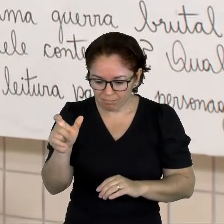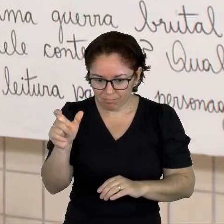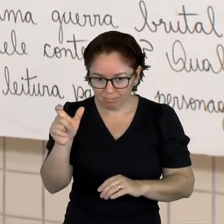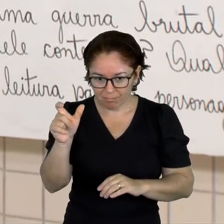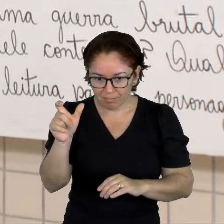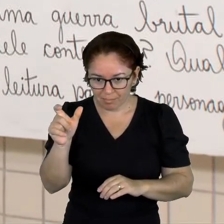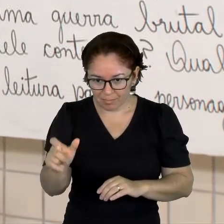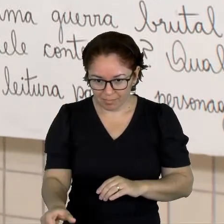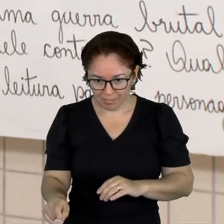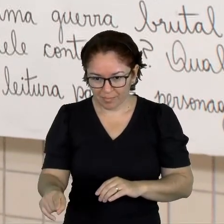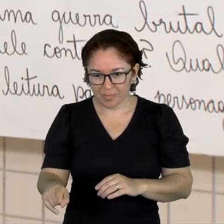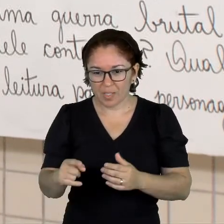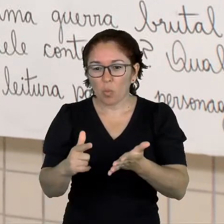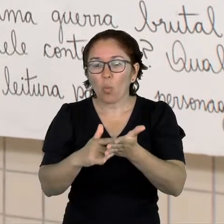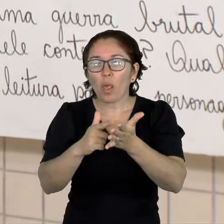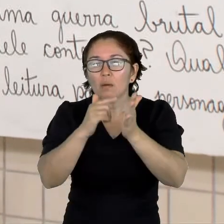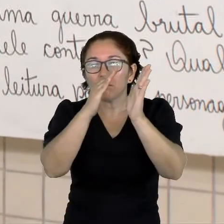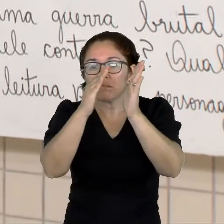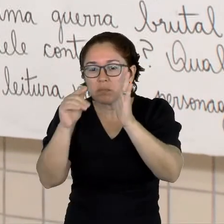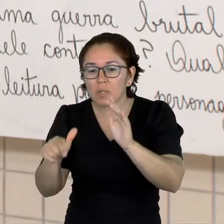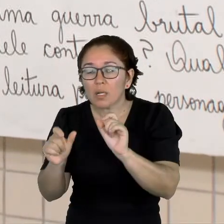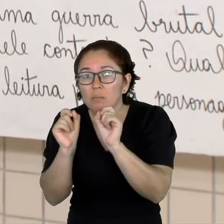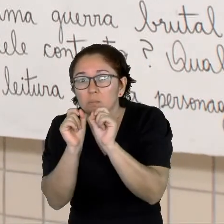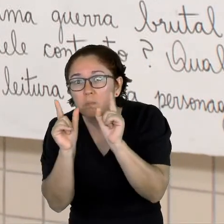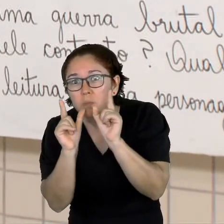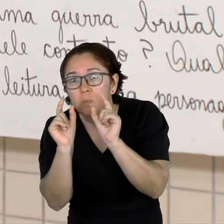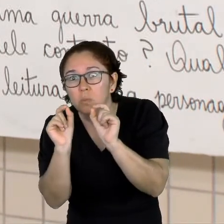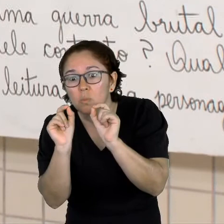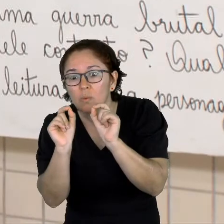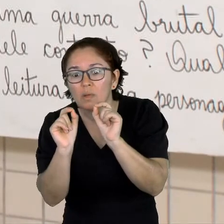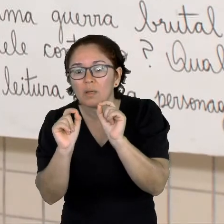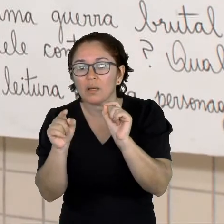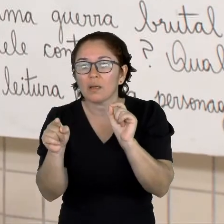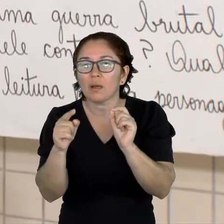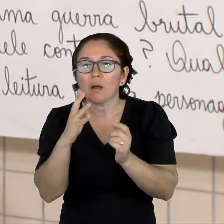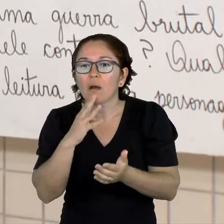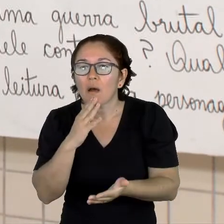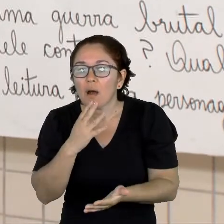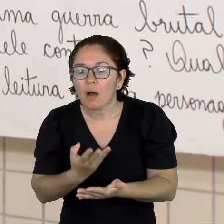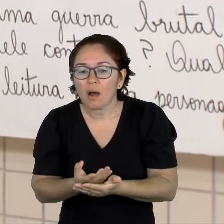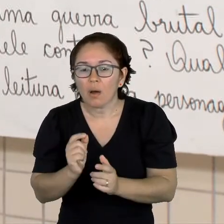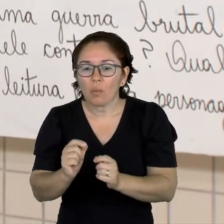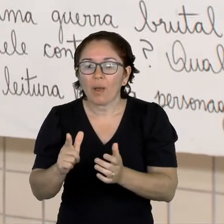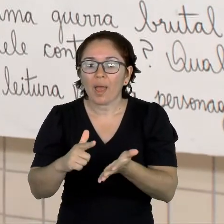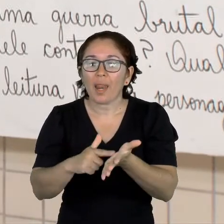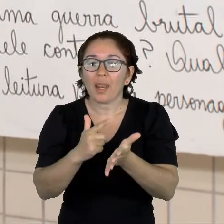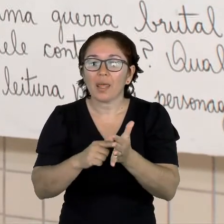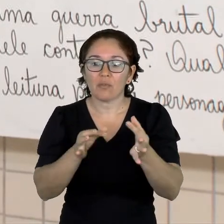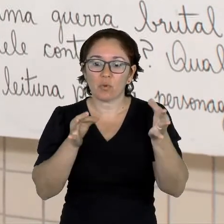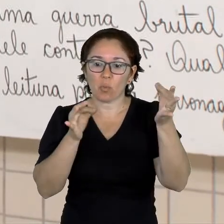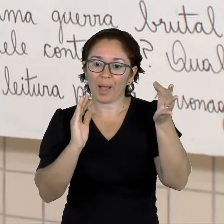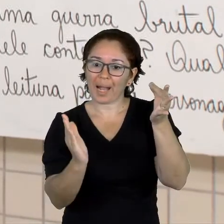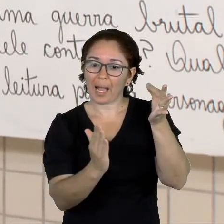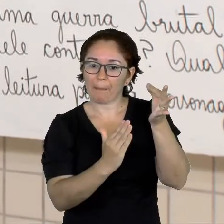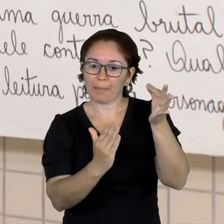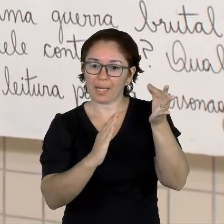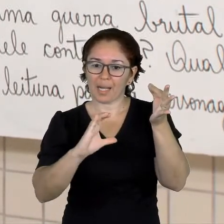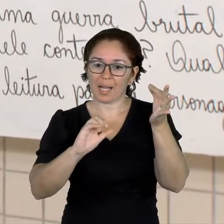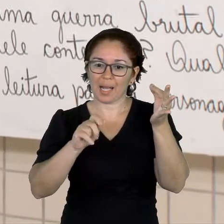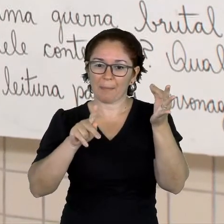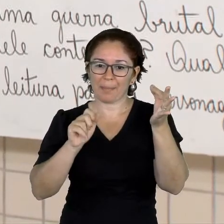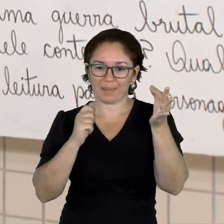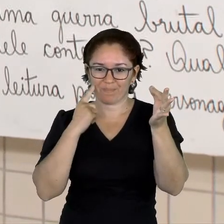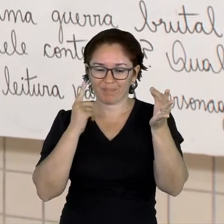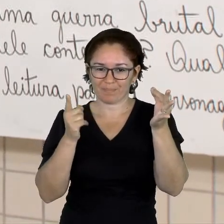na biblioteca, lá nos livros, eram as capas dos livros. Até naquela cena lá que a gente vê que ela chora,